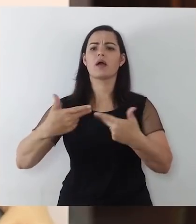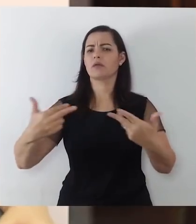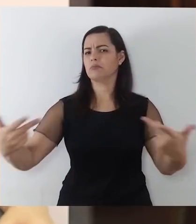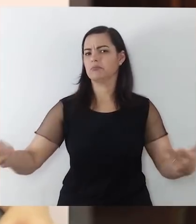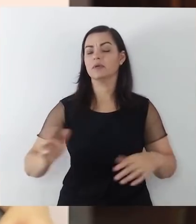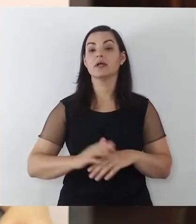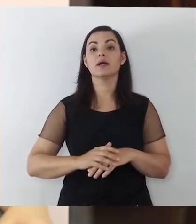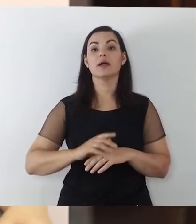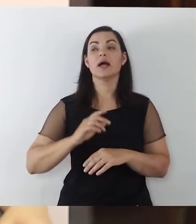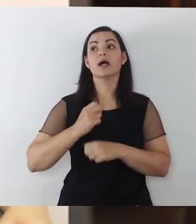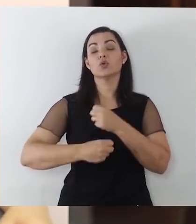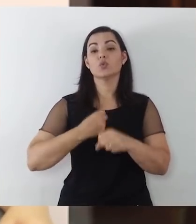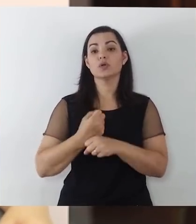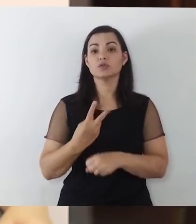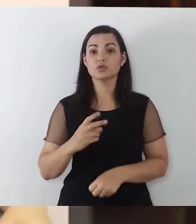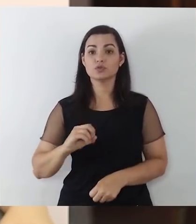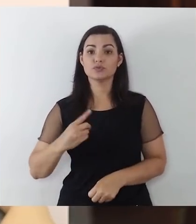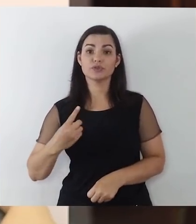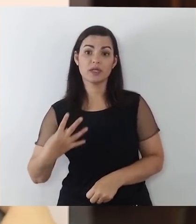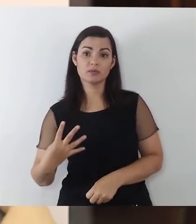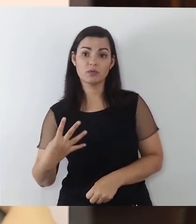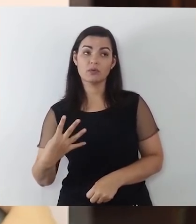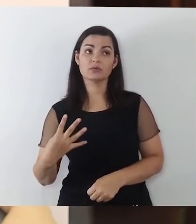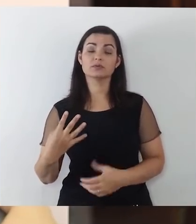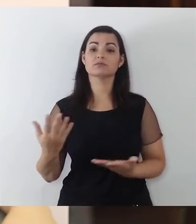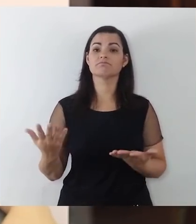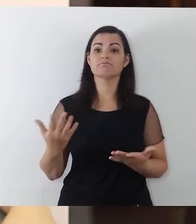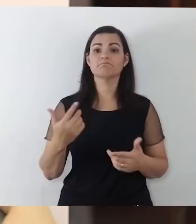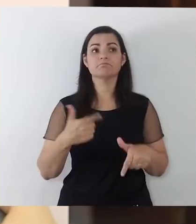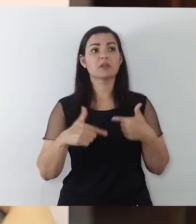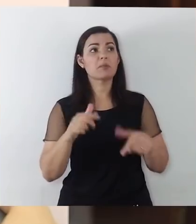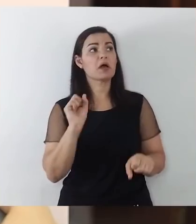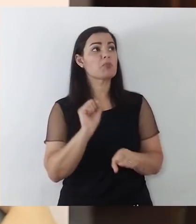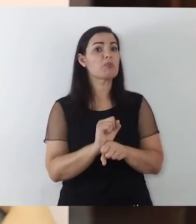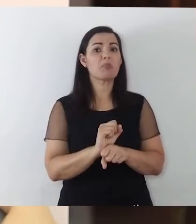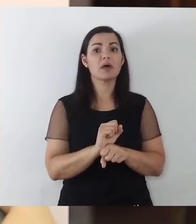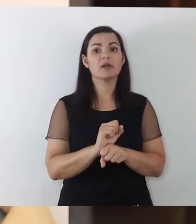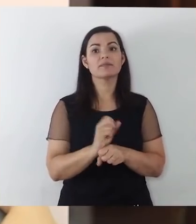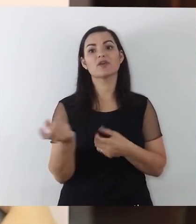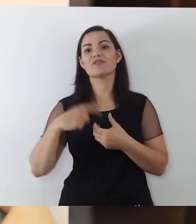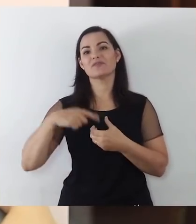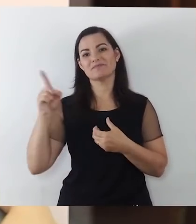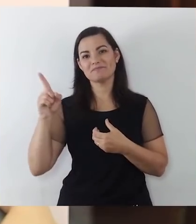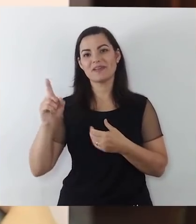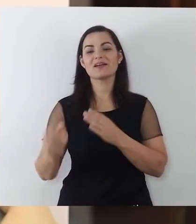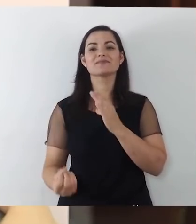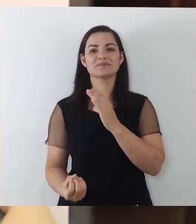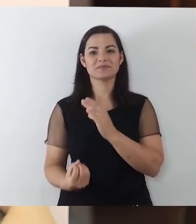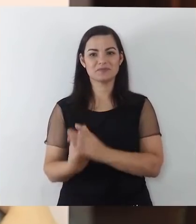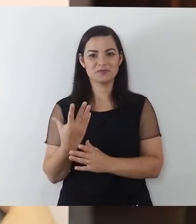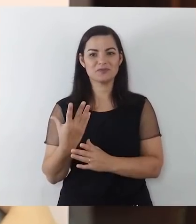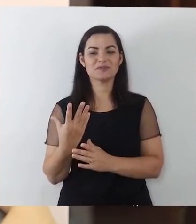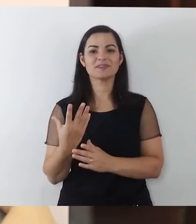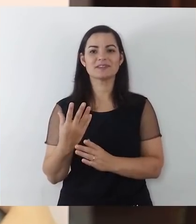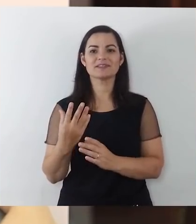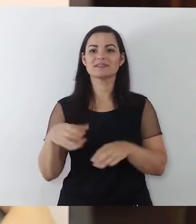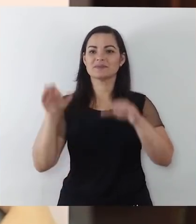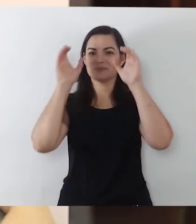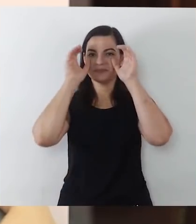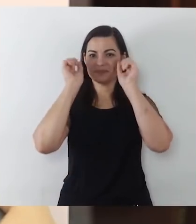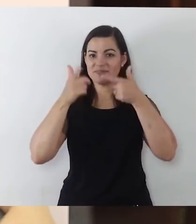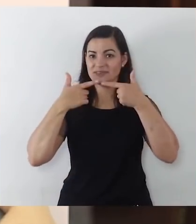dessas pessoas. Querem conhecer? Então prestem atenção comigo, que são lindas histórias que nós trouxemos para